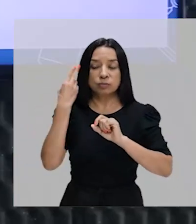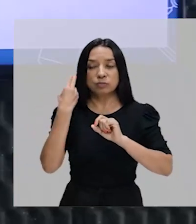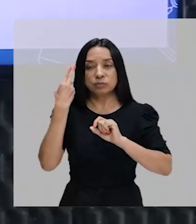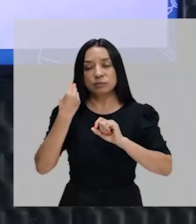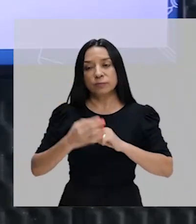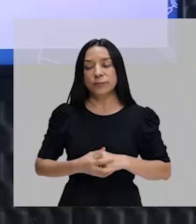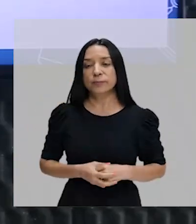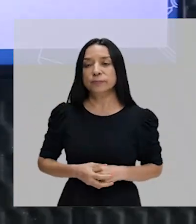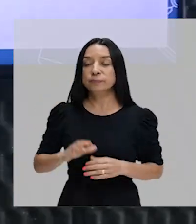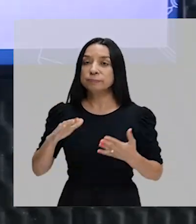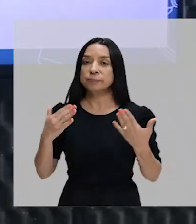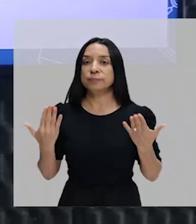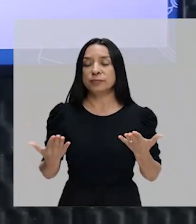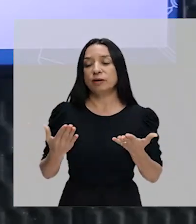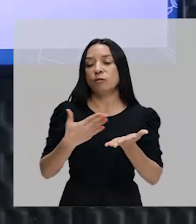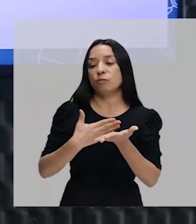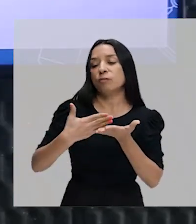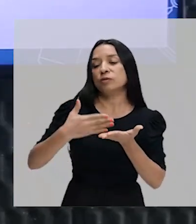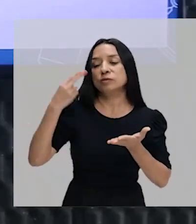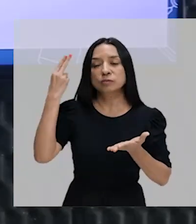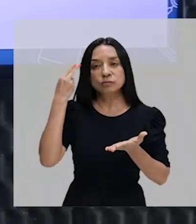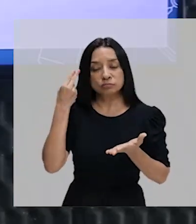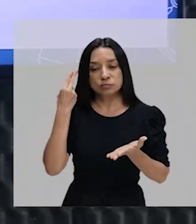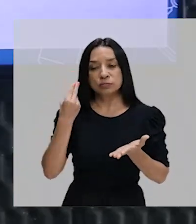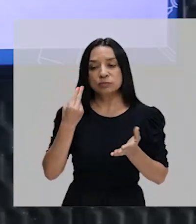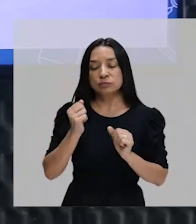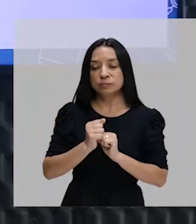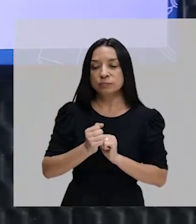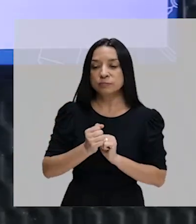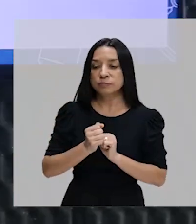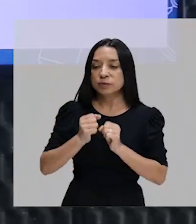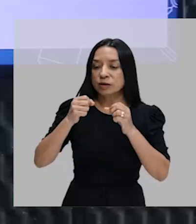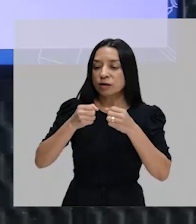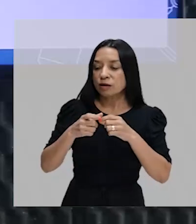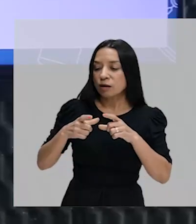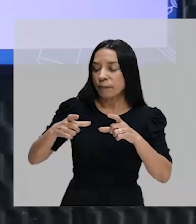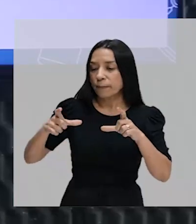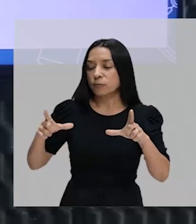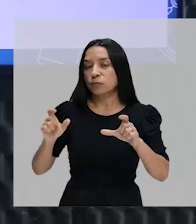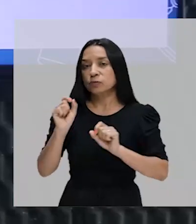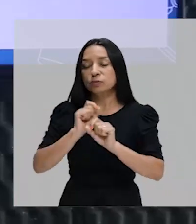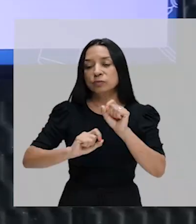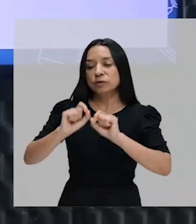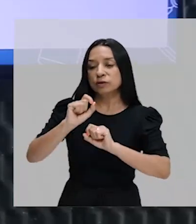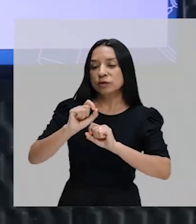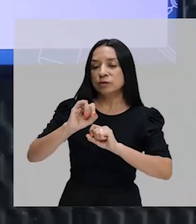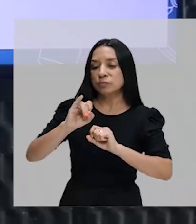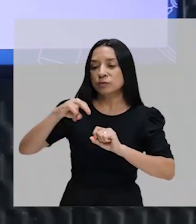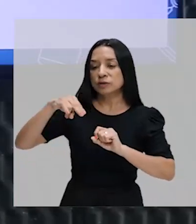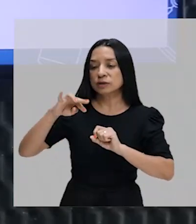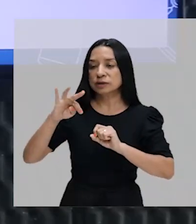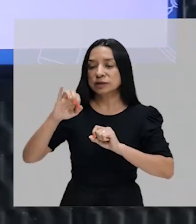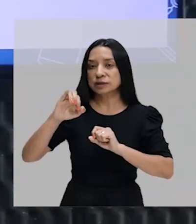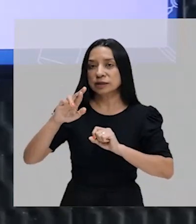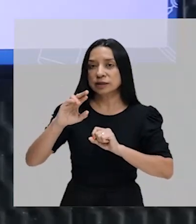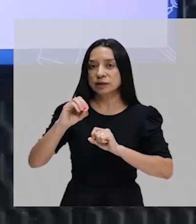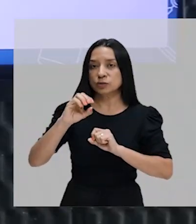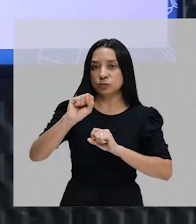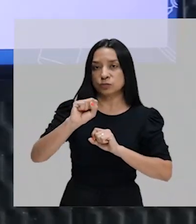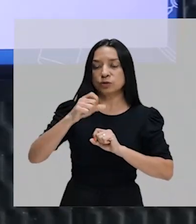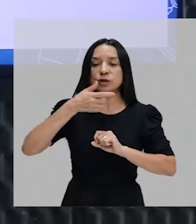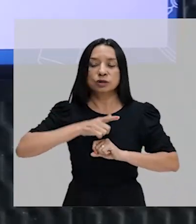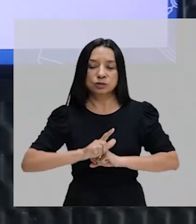números naturais. Então, a partir dos naturais, ampliou-se para os inteiros. E aí, mais uma vez, houve